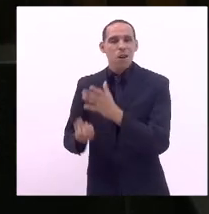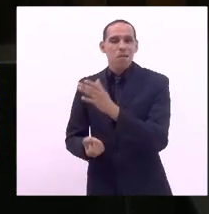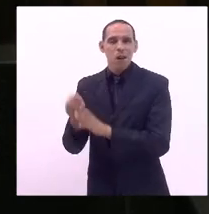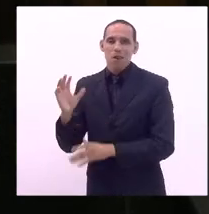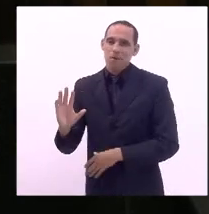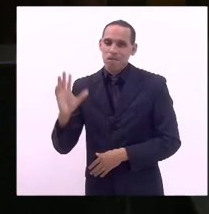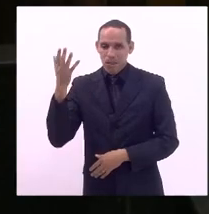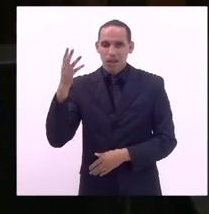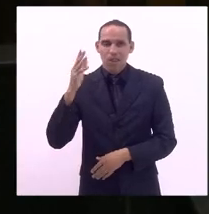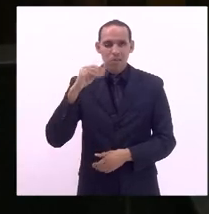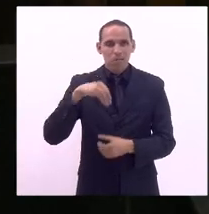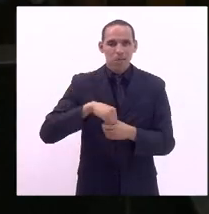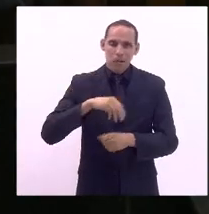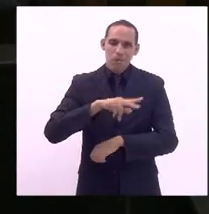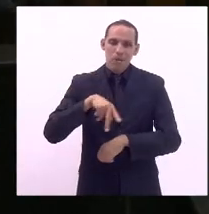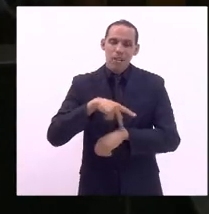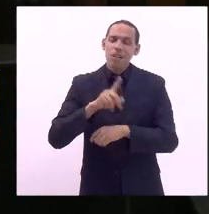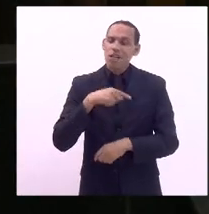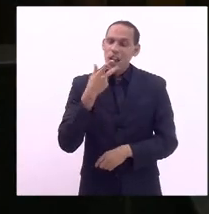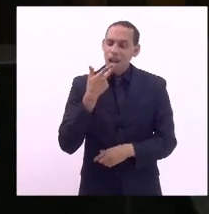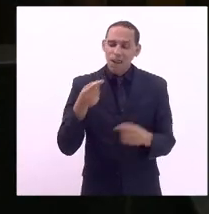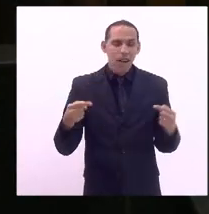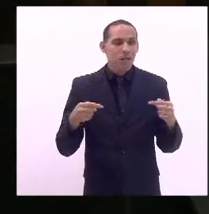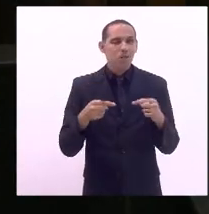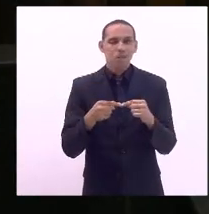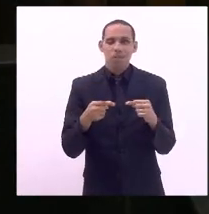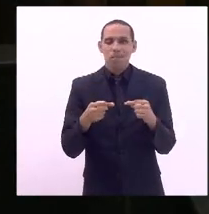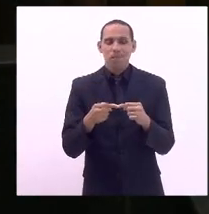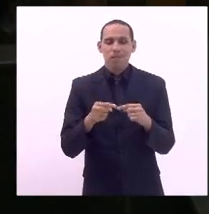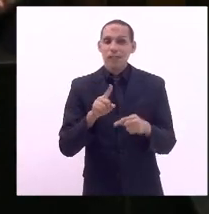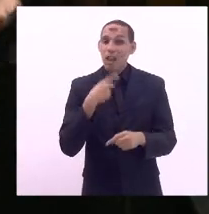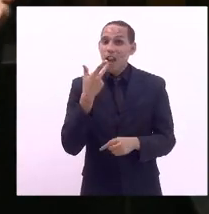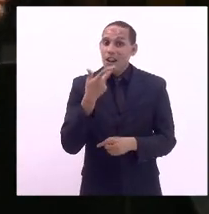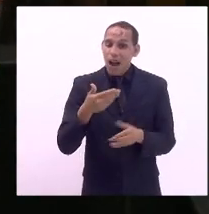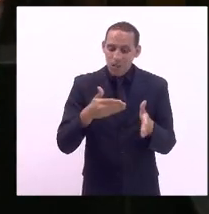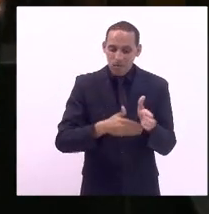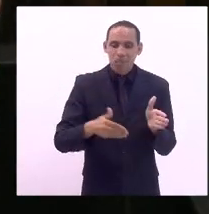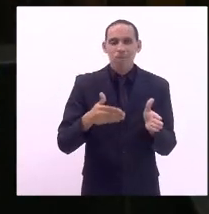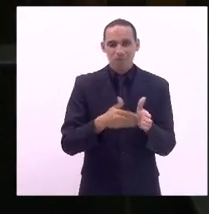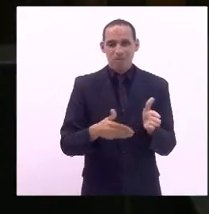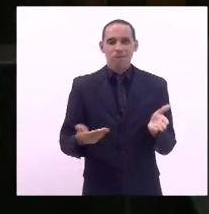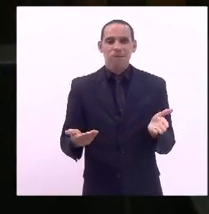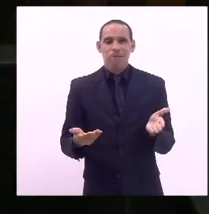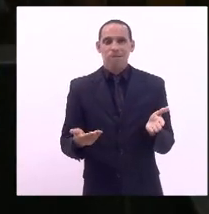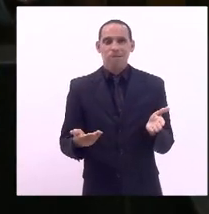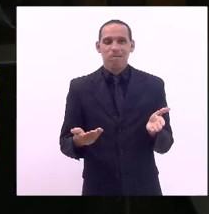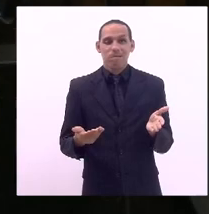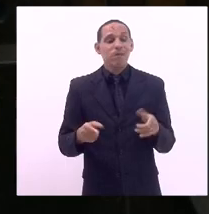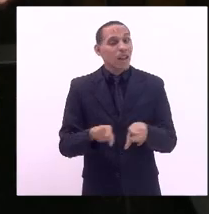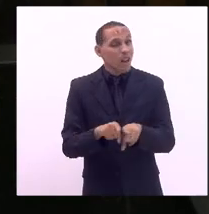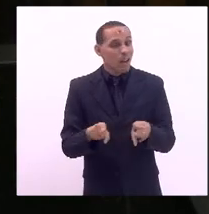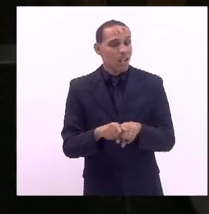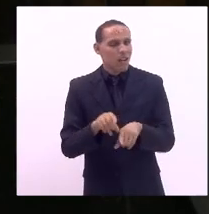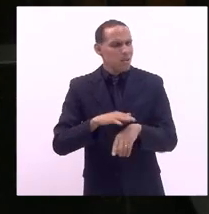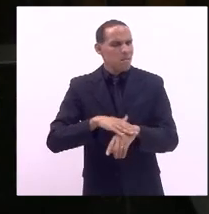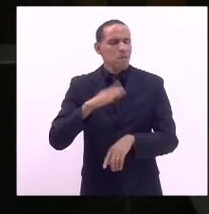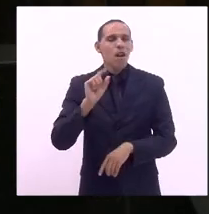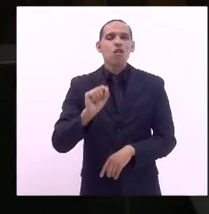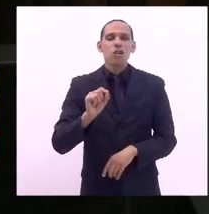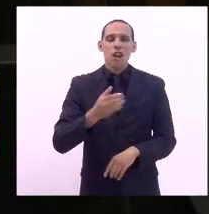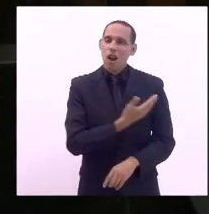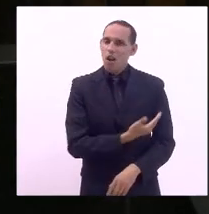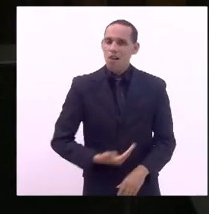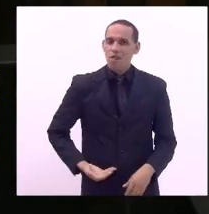nosso país. É disso que a gente está falando quando a gente fala de restringir o acesso a armas. E mais que isso, o governo